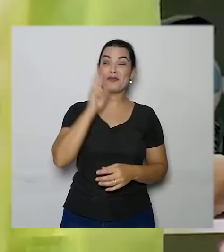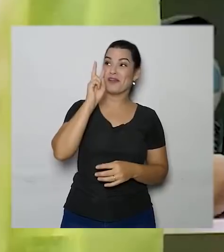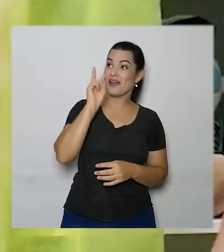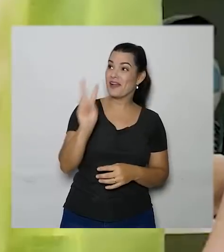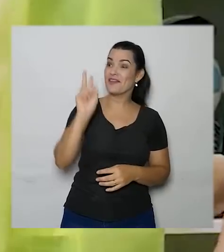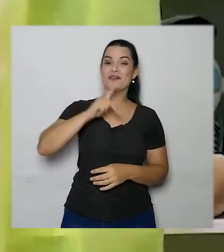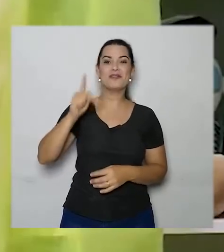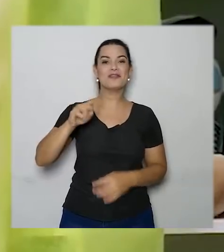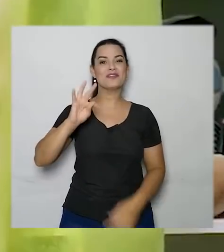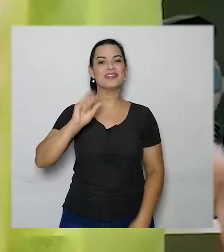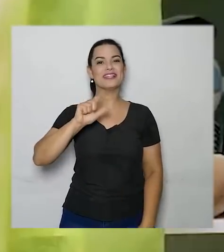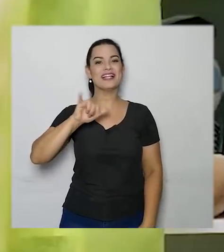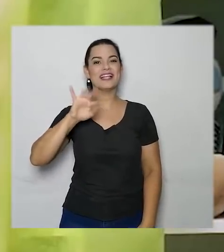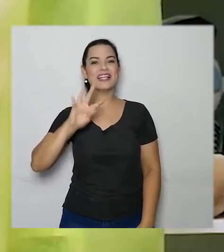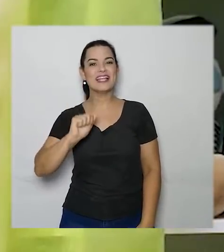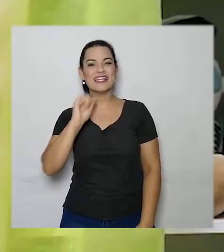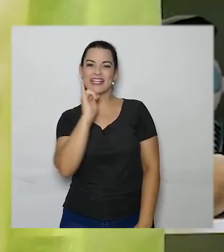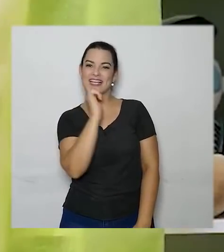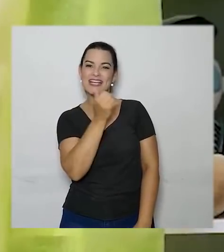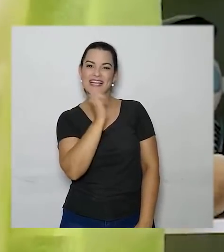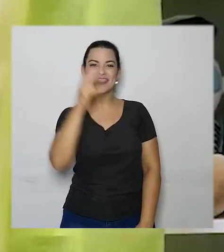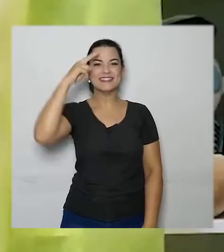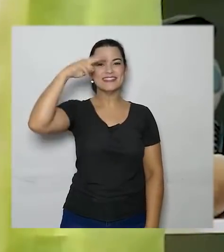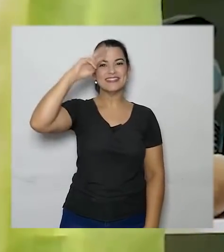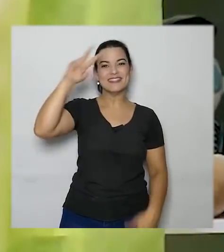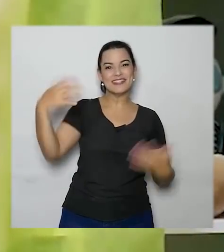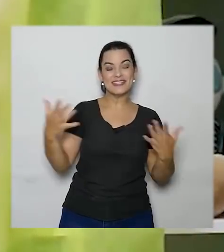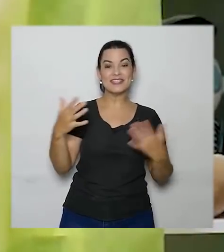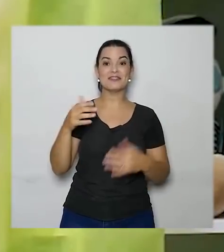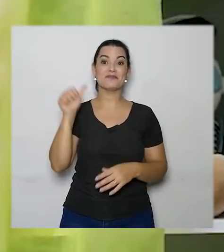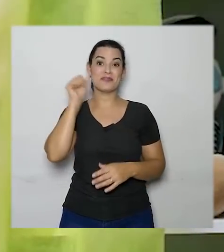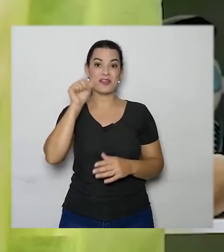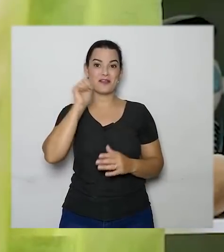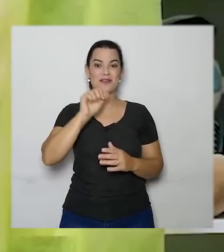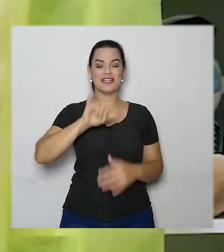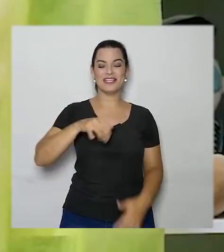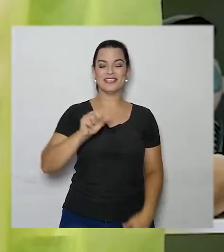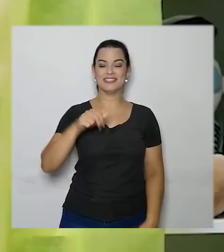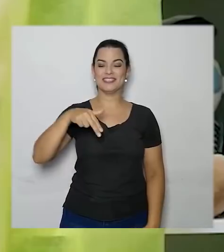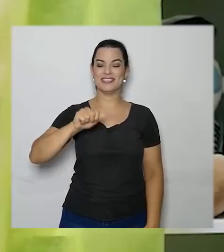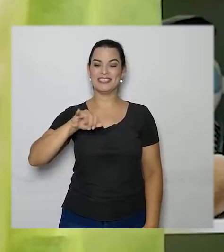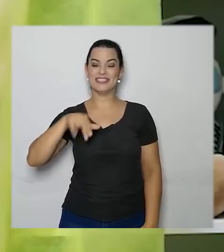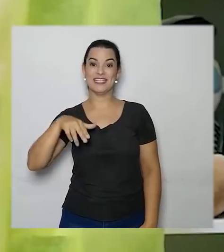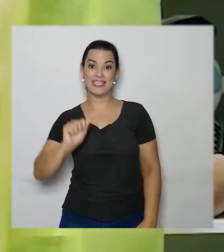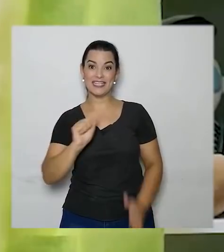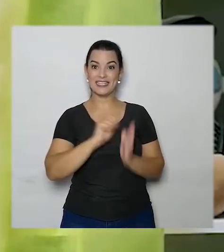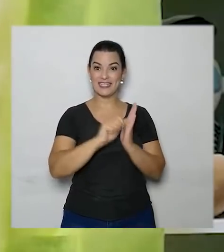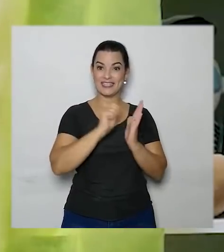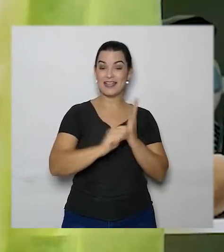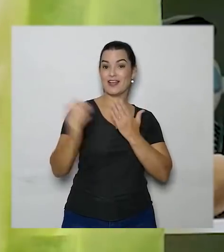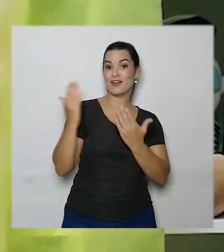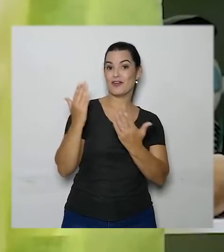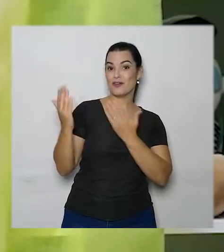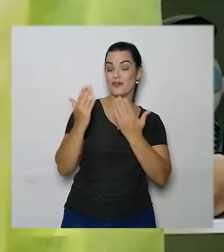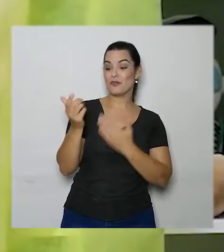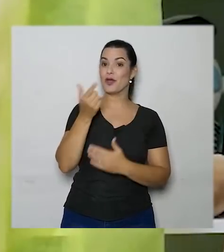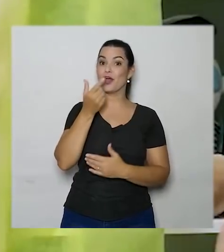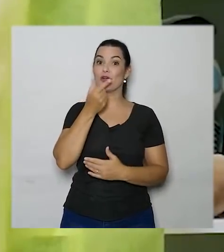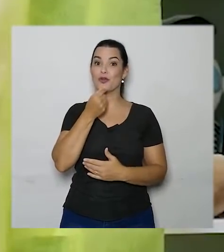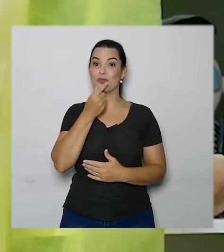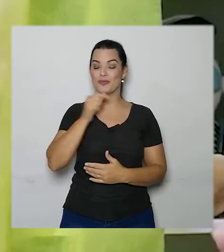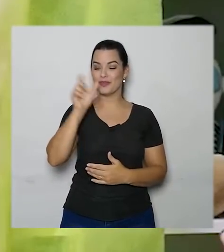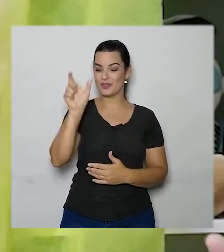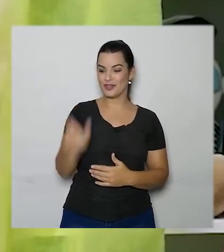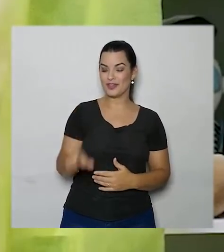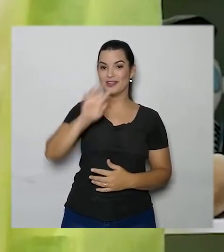professora Thalita contando histórias. A nossa autora, Janaína Tokitaka, ela compara a personagem Pedro